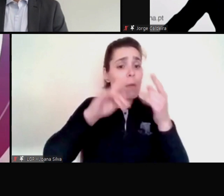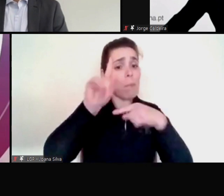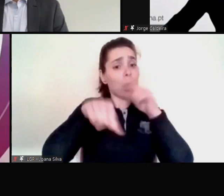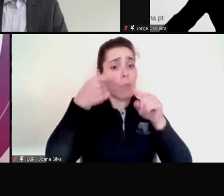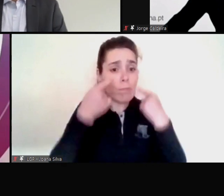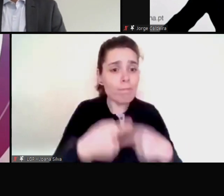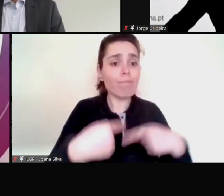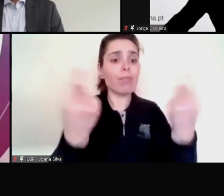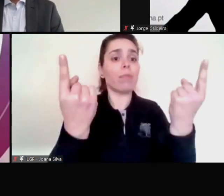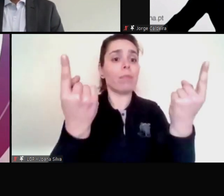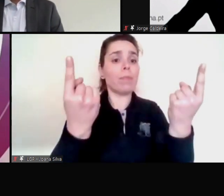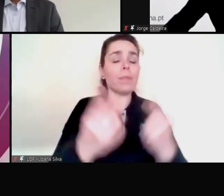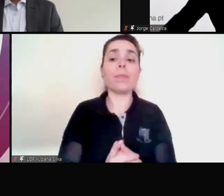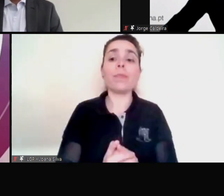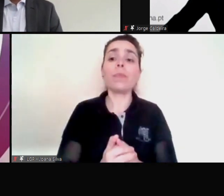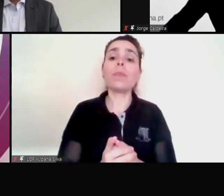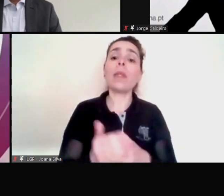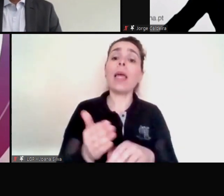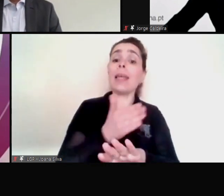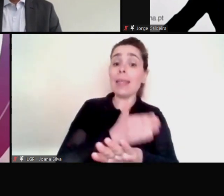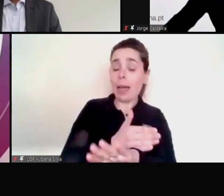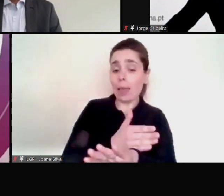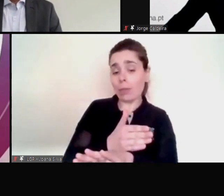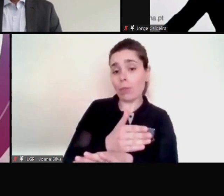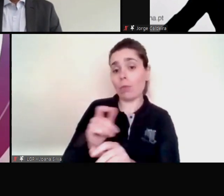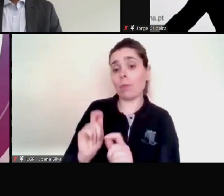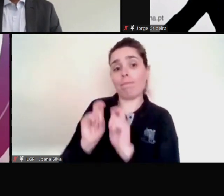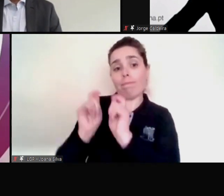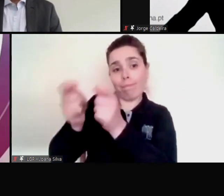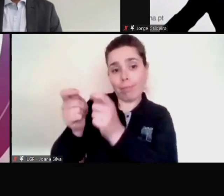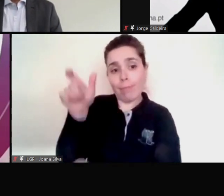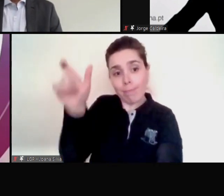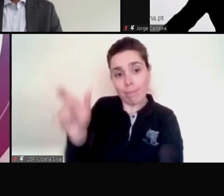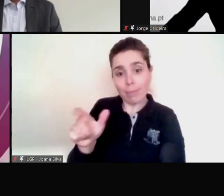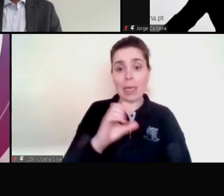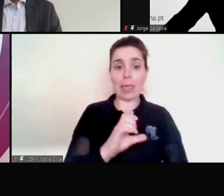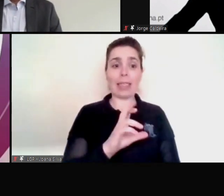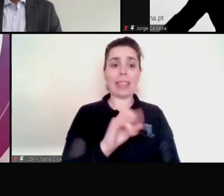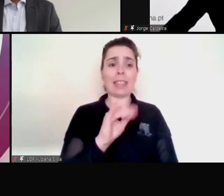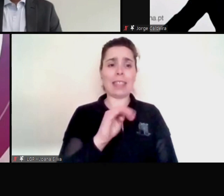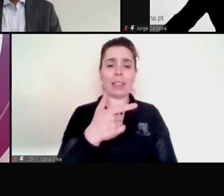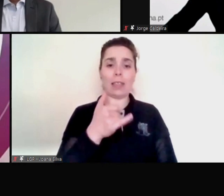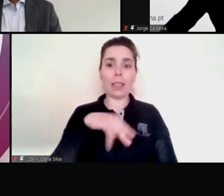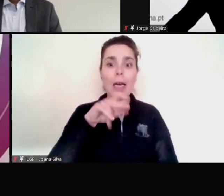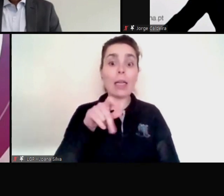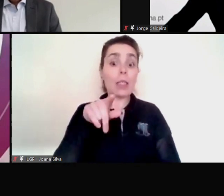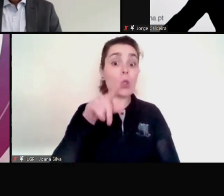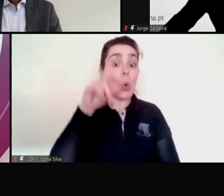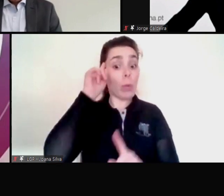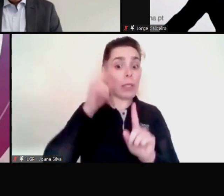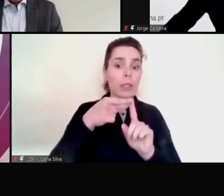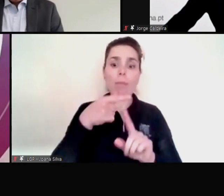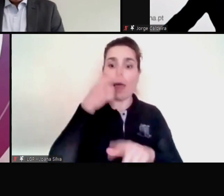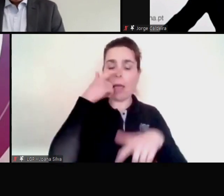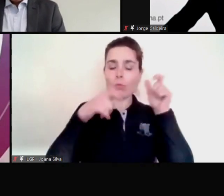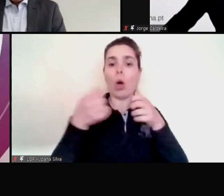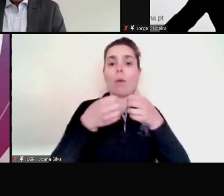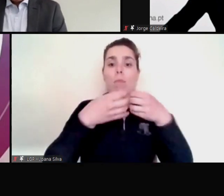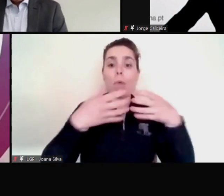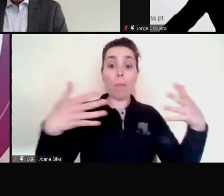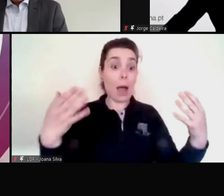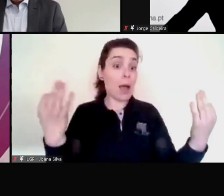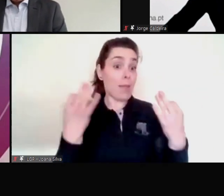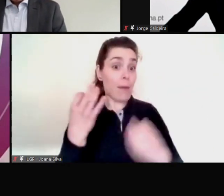passar à Cristina, que neste desafio de massificação o INA tem